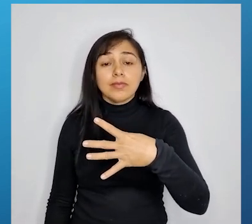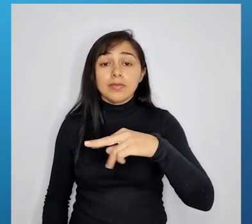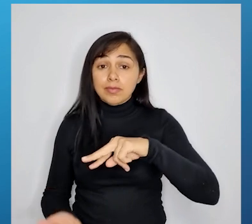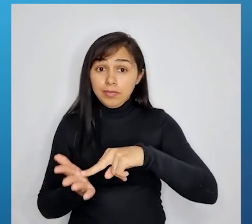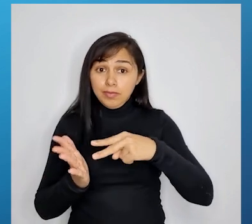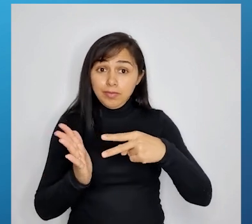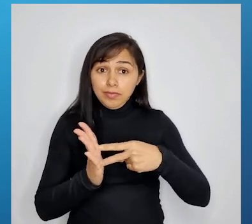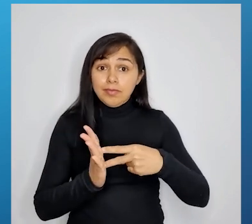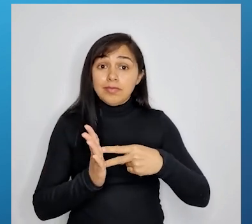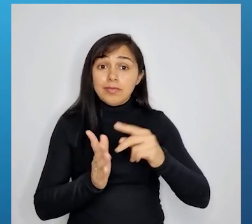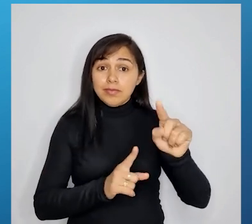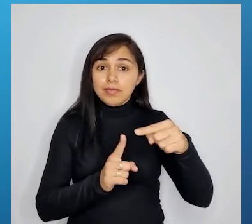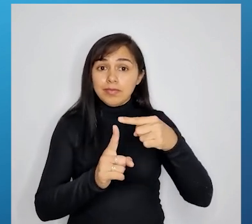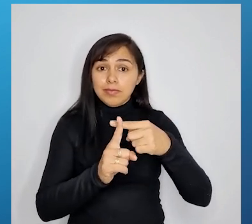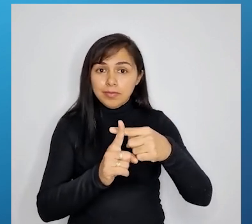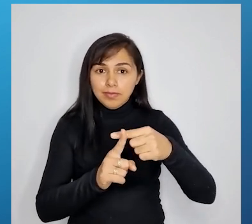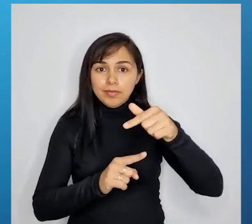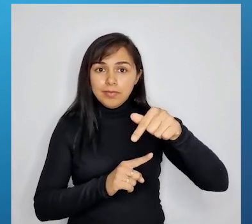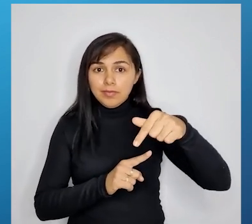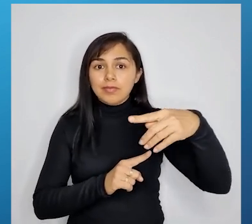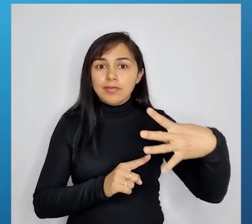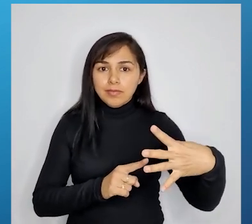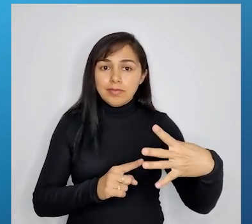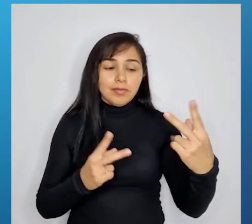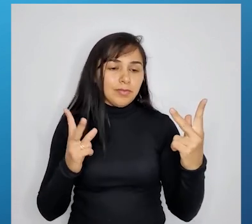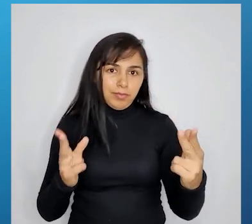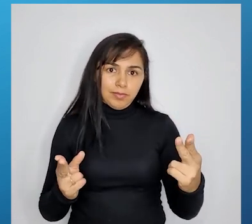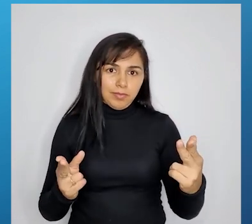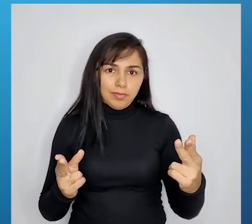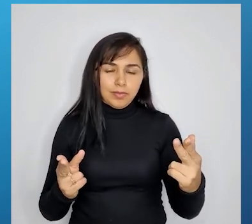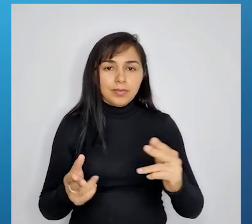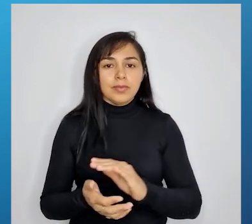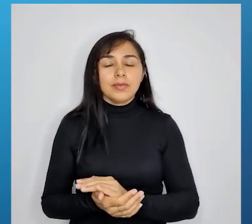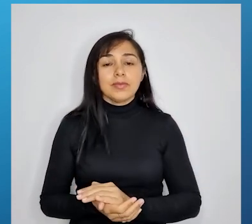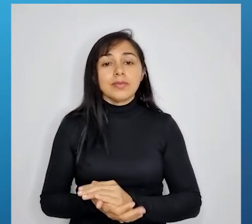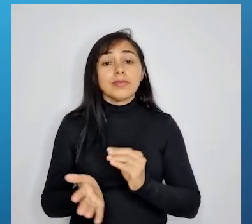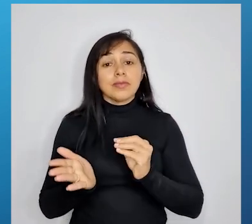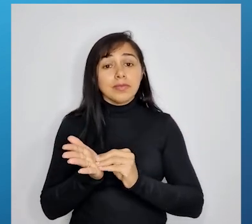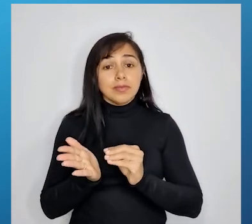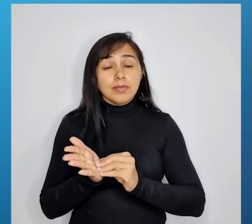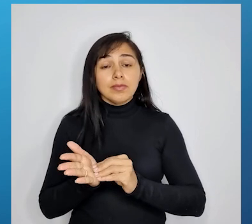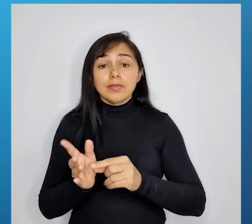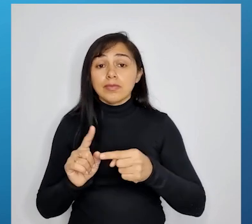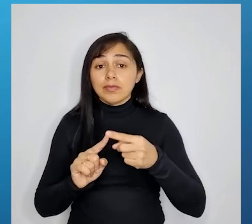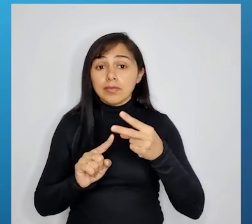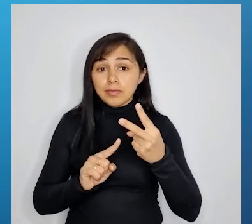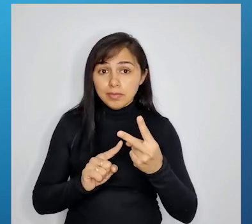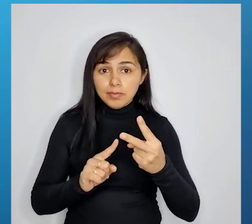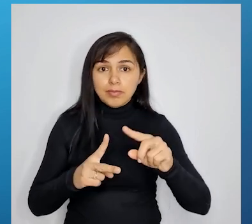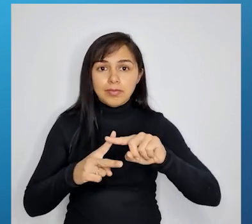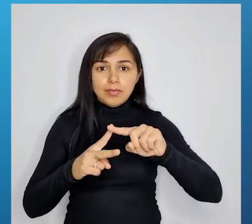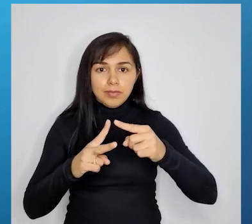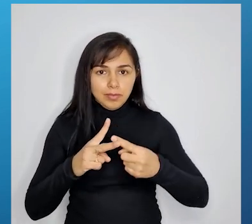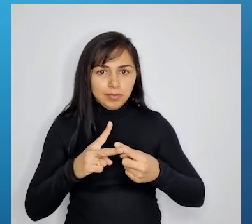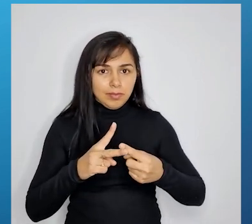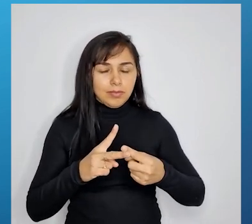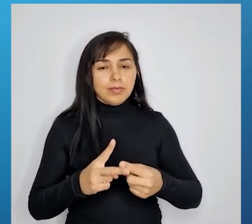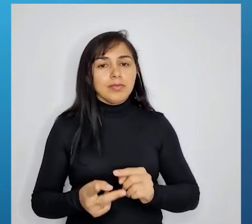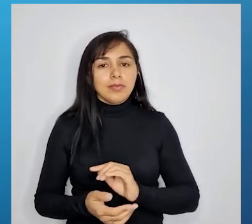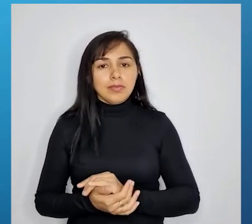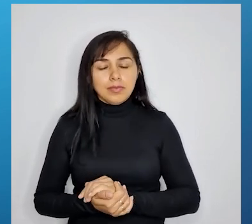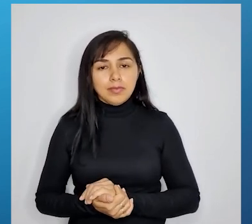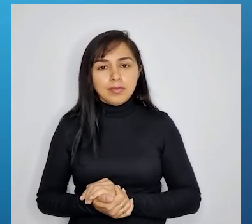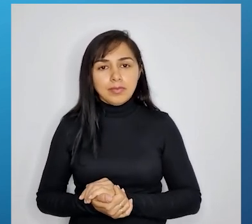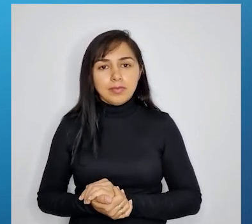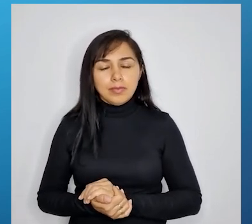logicamente esse aqui também é 74. E aí fica para a gente encontrar os outros dois, né? Ou encontra